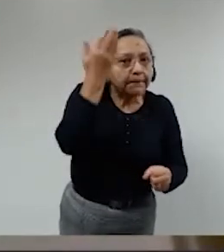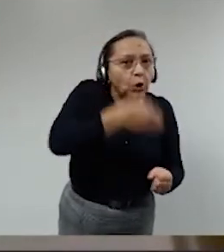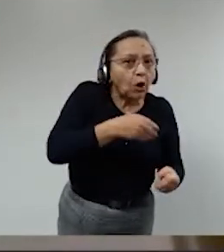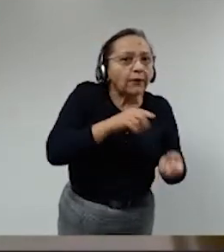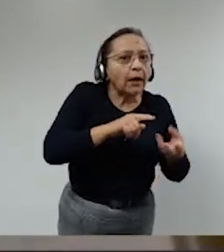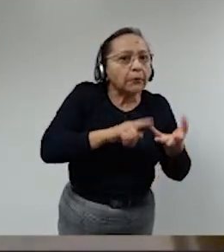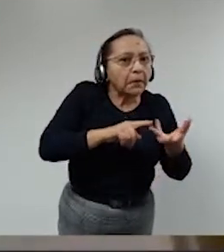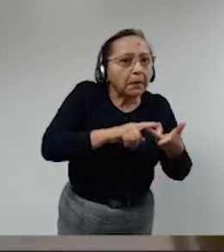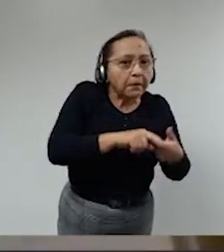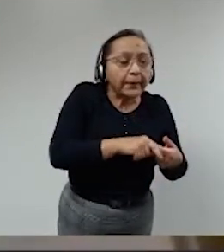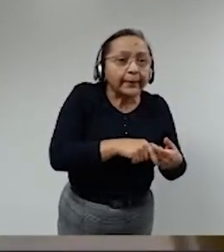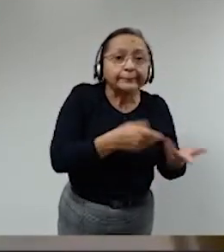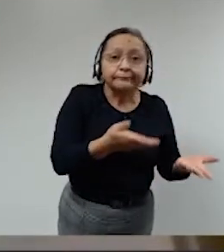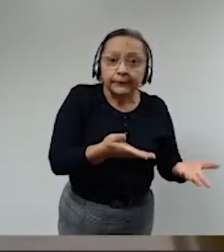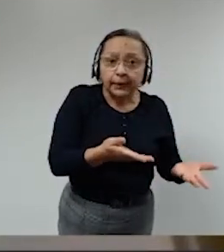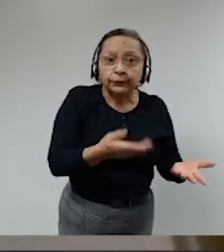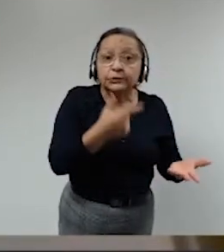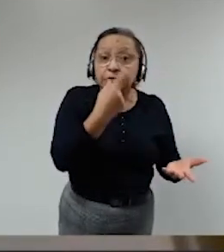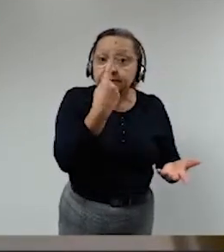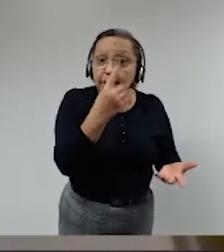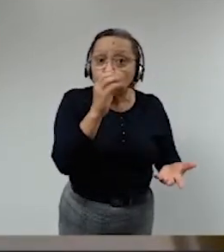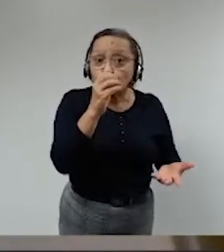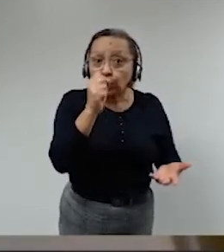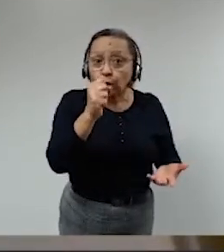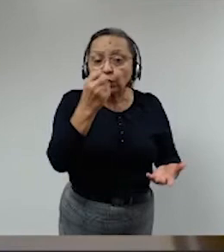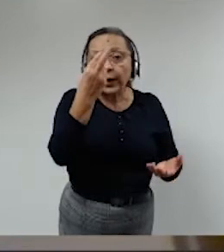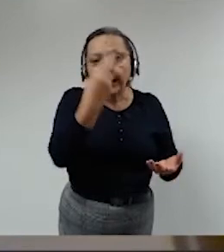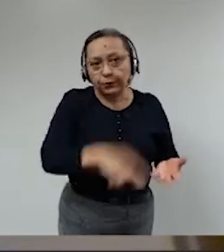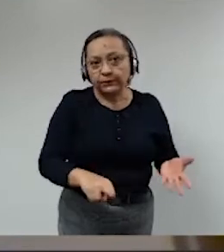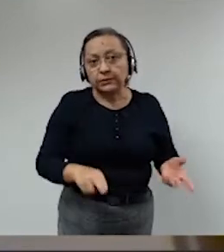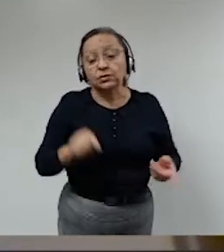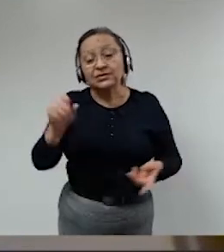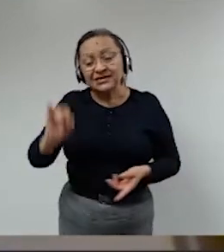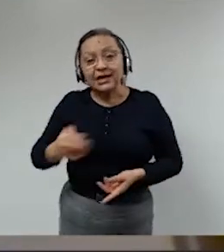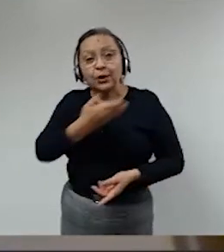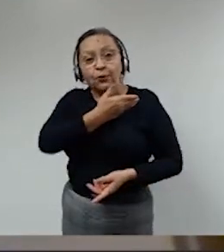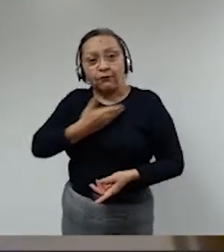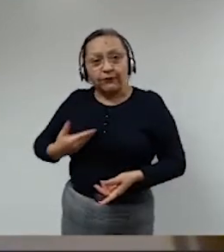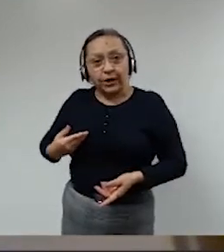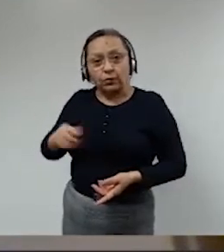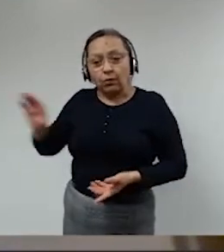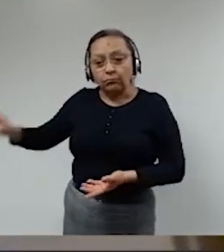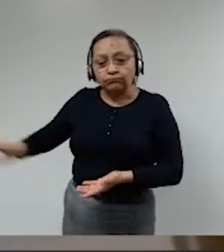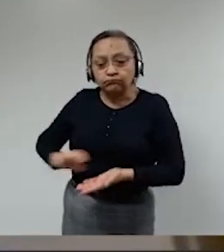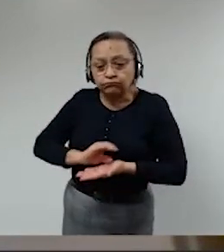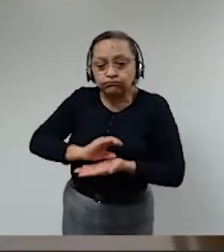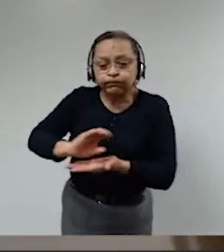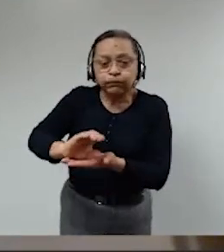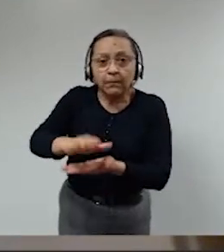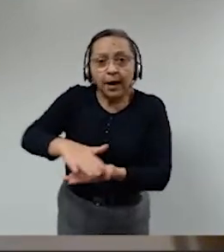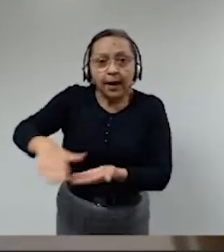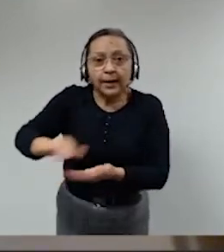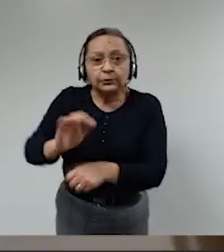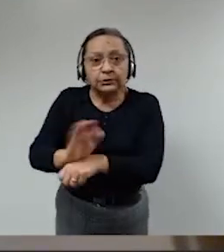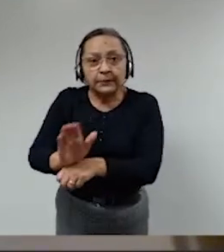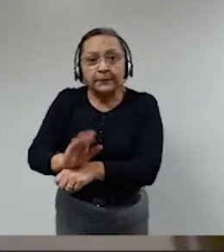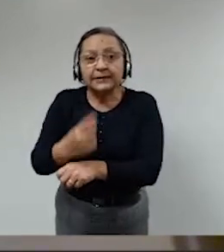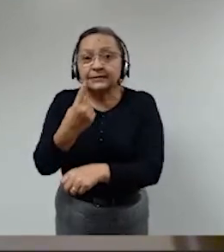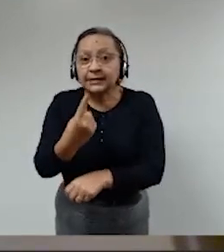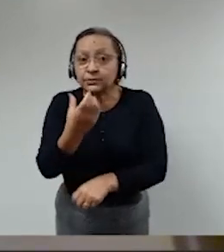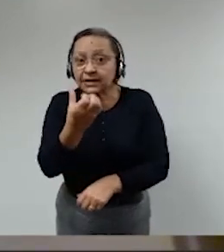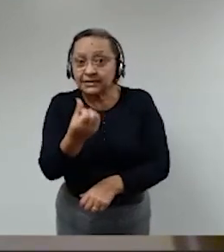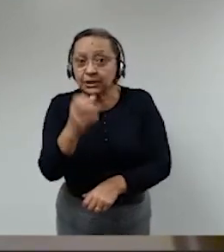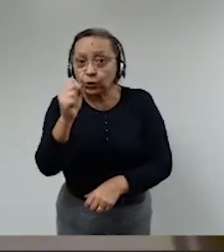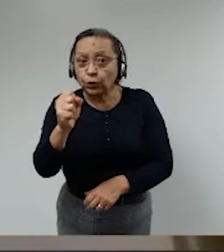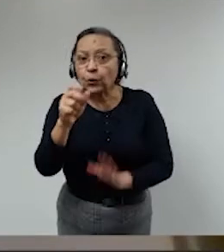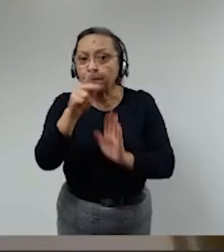né? Se o governo autorizou a alocação de recursos para a produção de obras audiovisuais em 168 projetos, mas